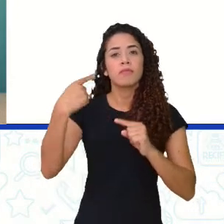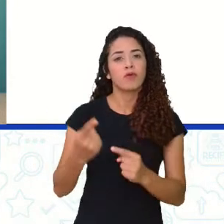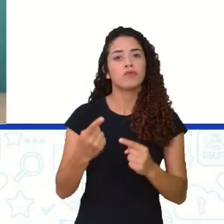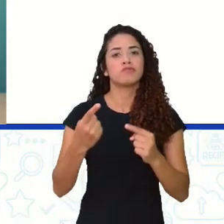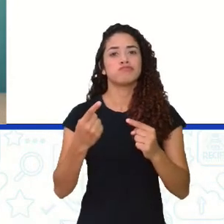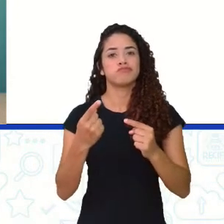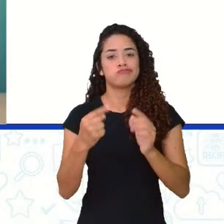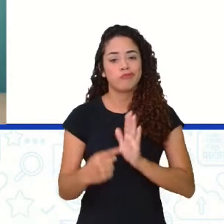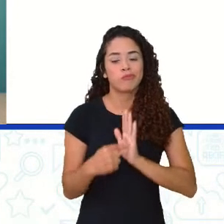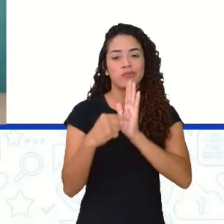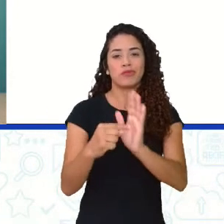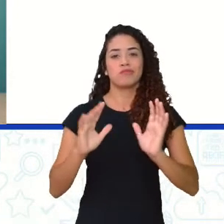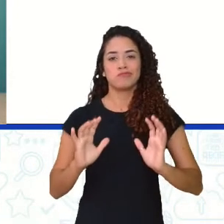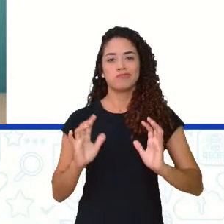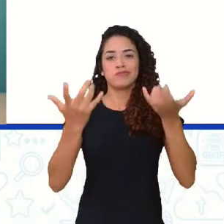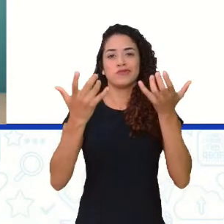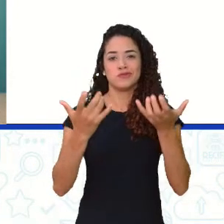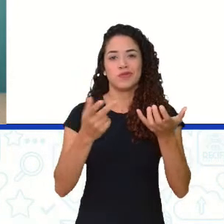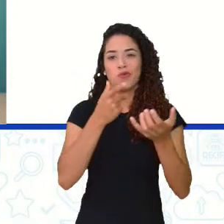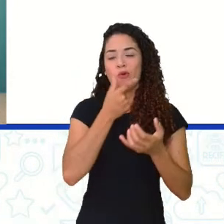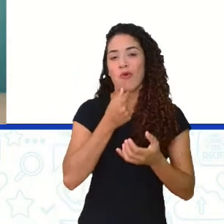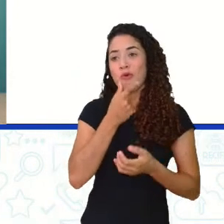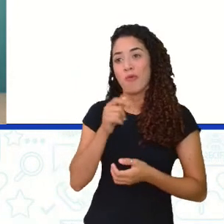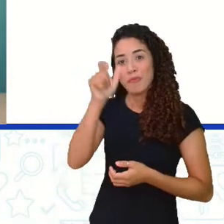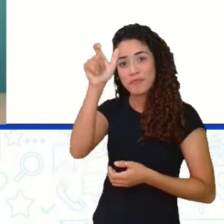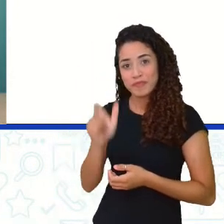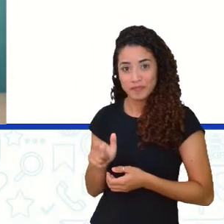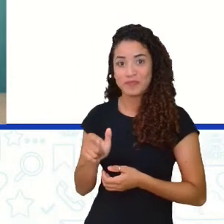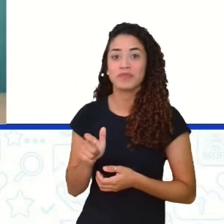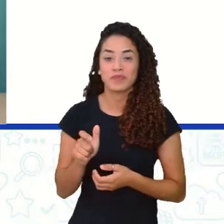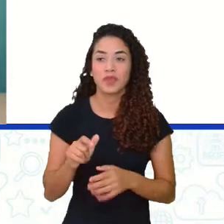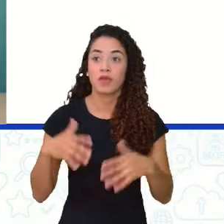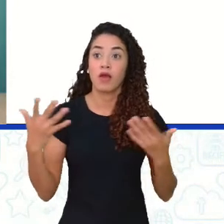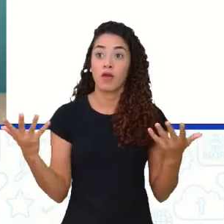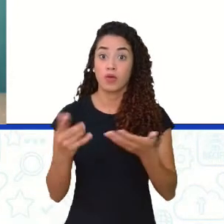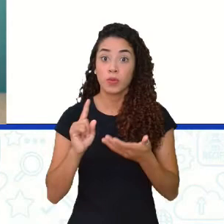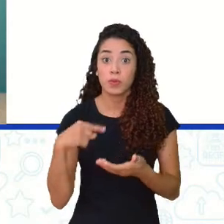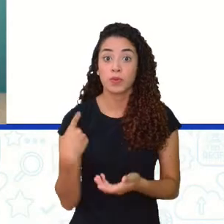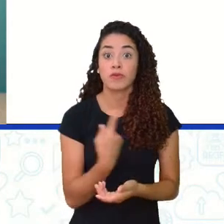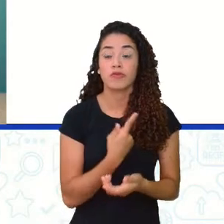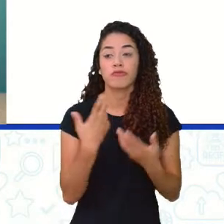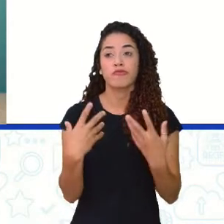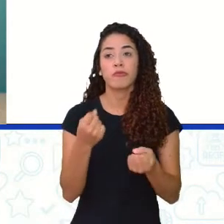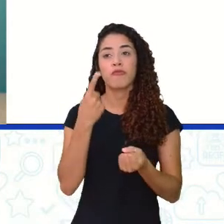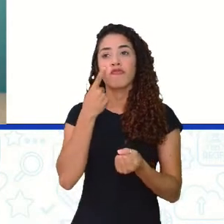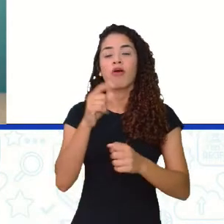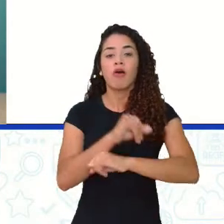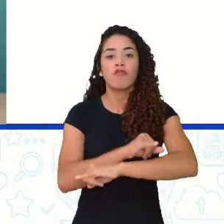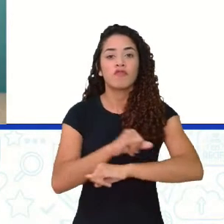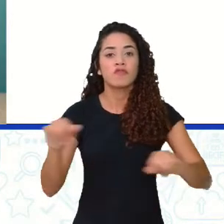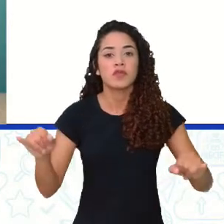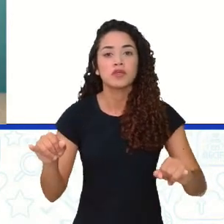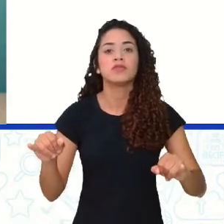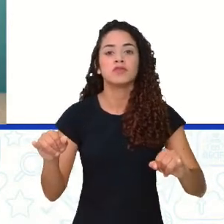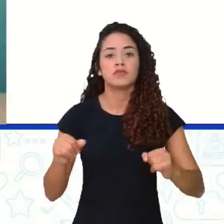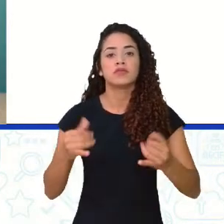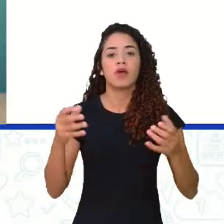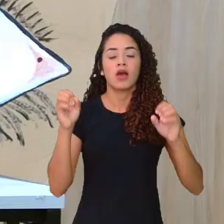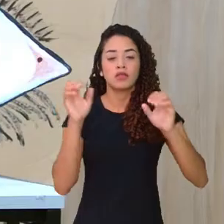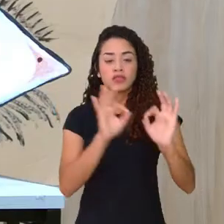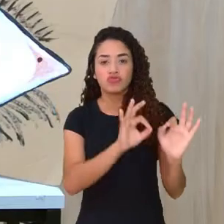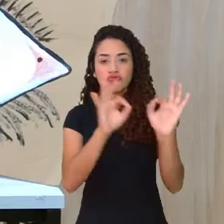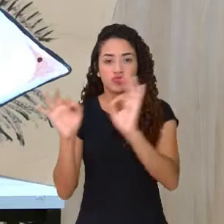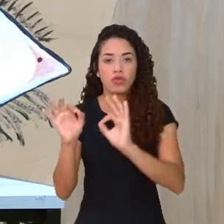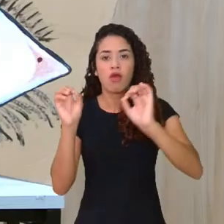comemoração aí, né, em relação a Paulo Freire, nós vamos ver aí a questão de alguns avisos, não é? Assistir a nossa aula pela